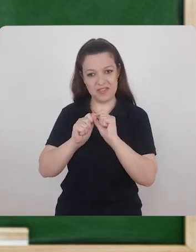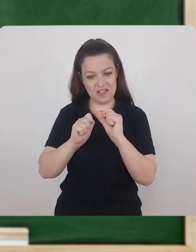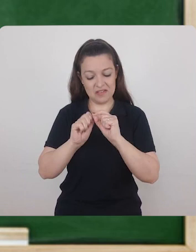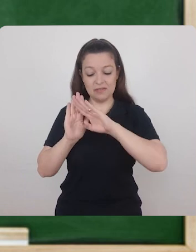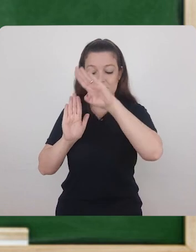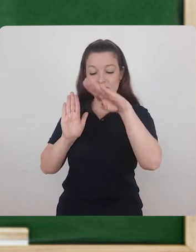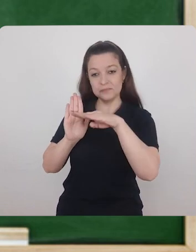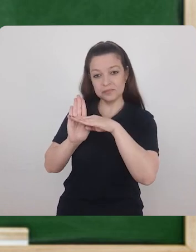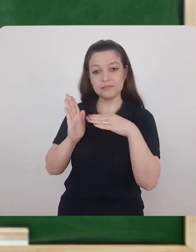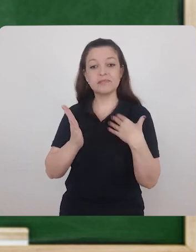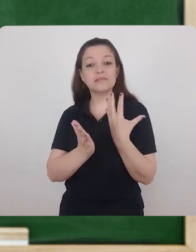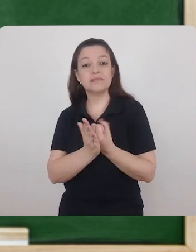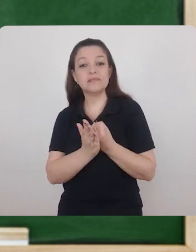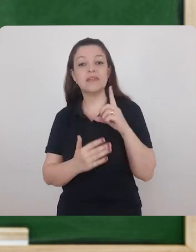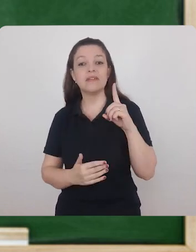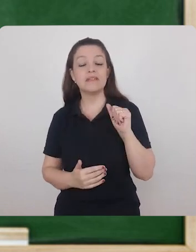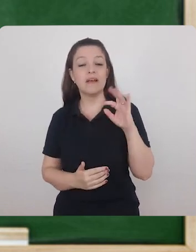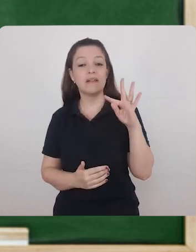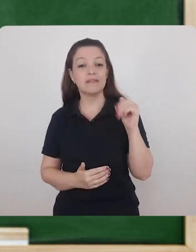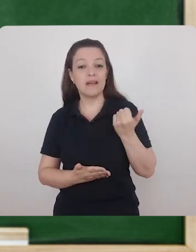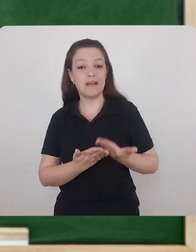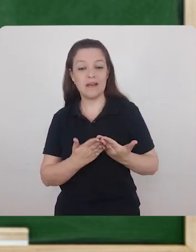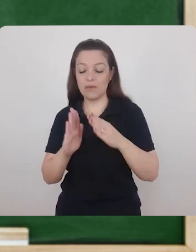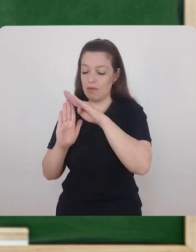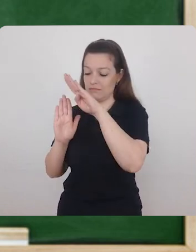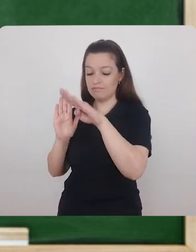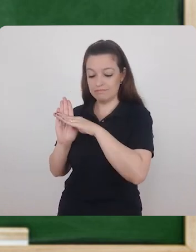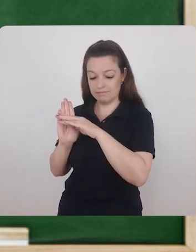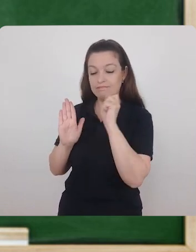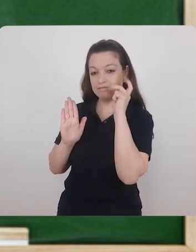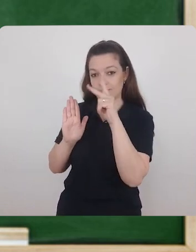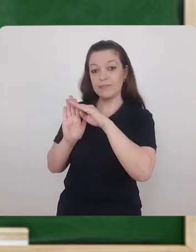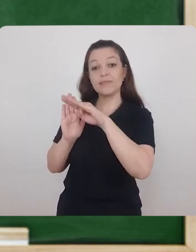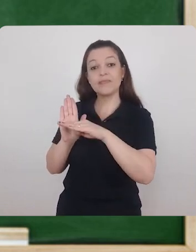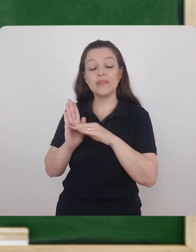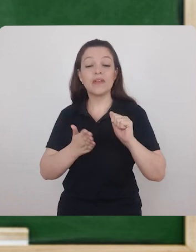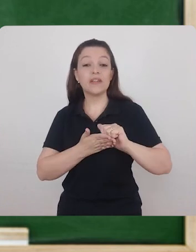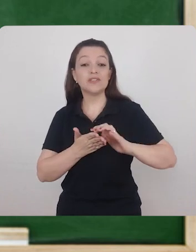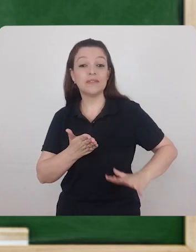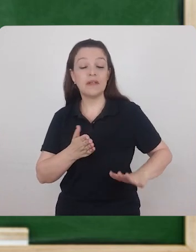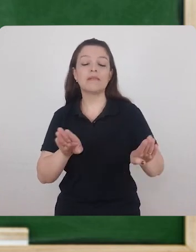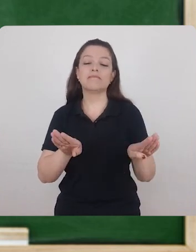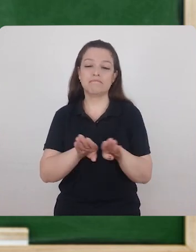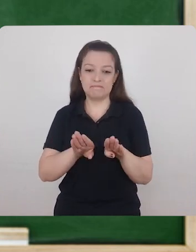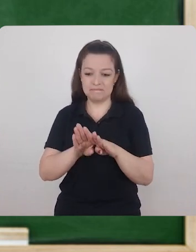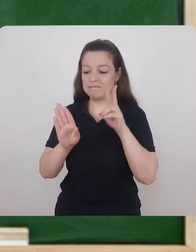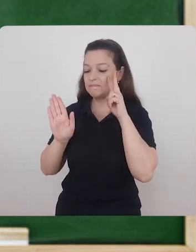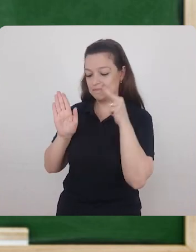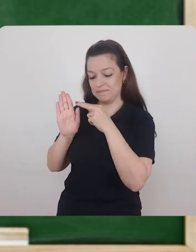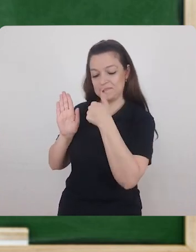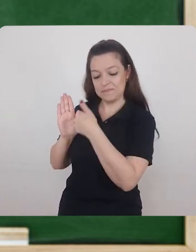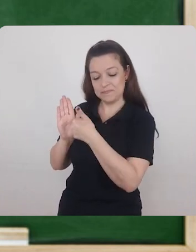registro da data e aula? Também tivemos! Tivemos atividades? Sim! Tivemos o registro